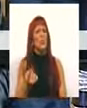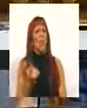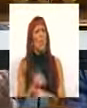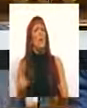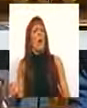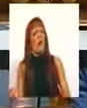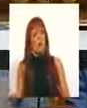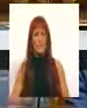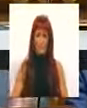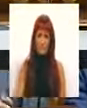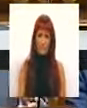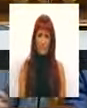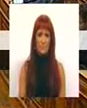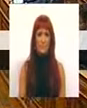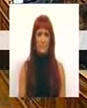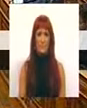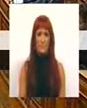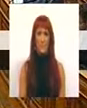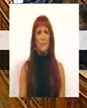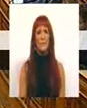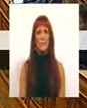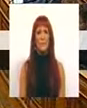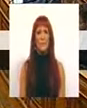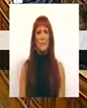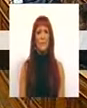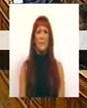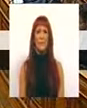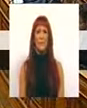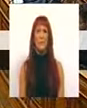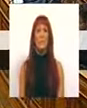Muito bem. Muito obrigado.